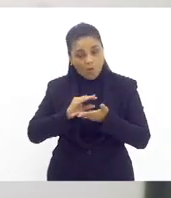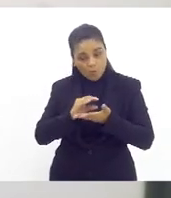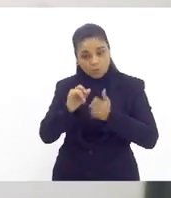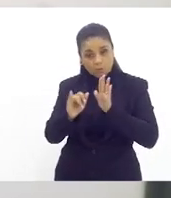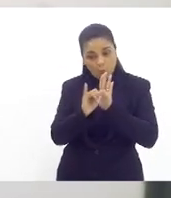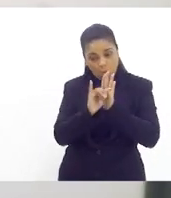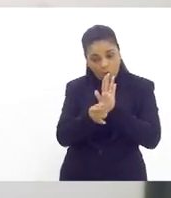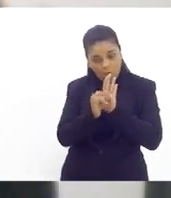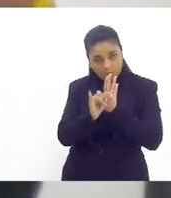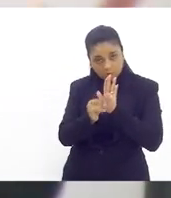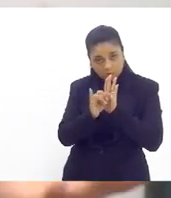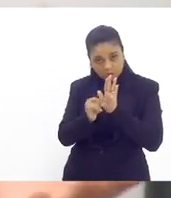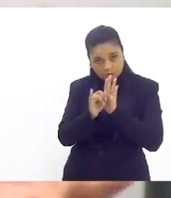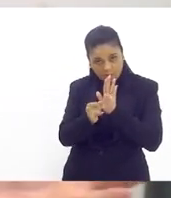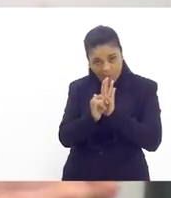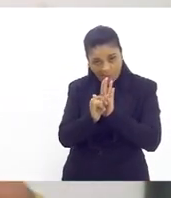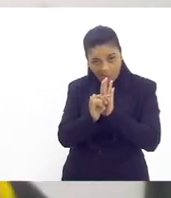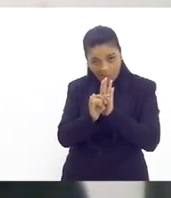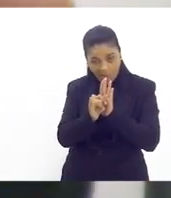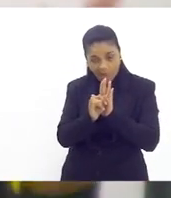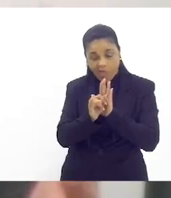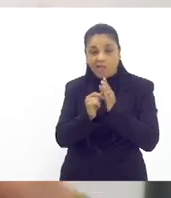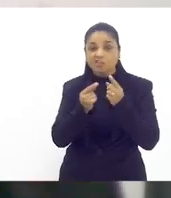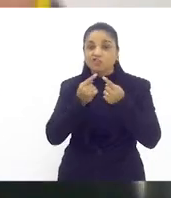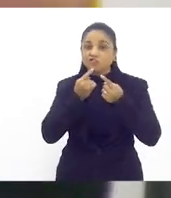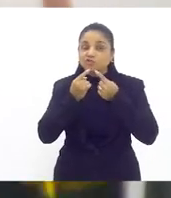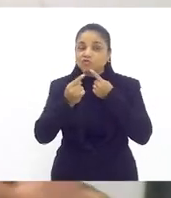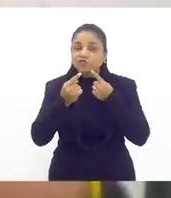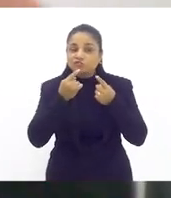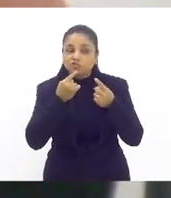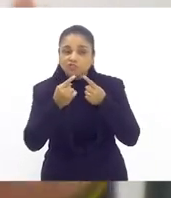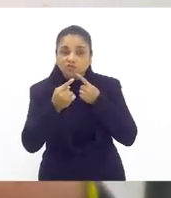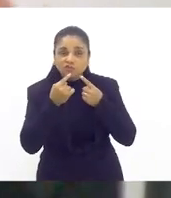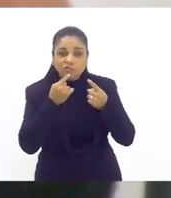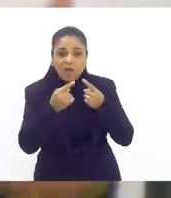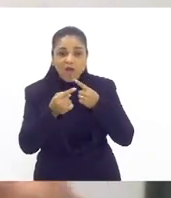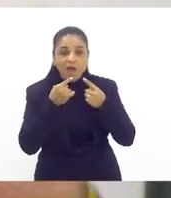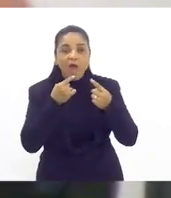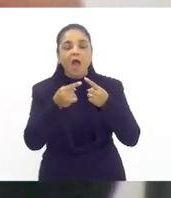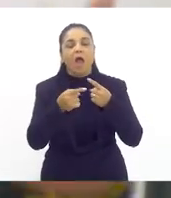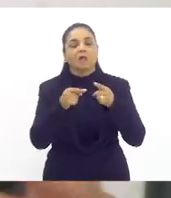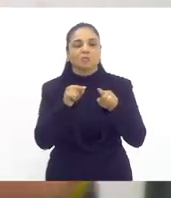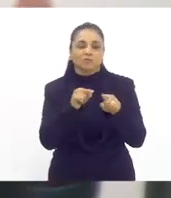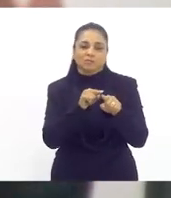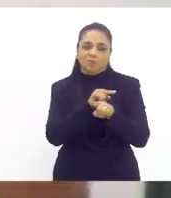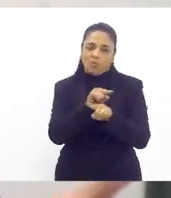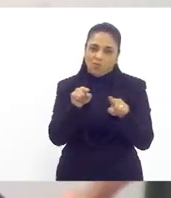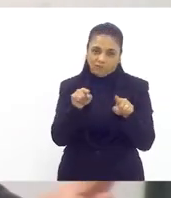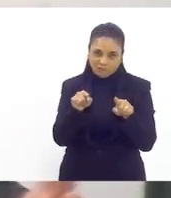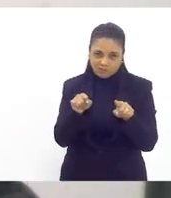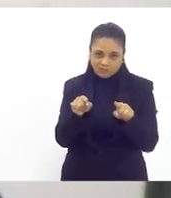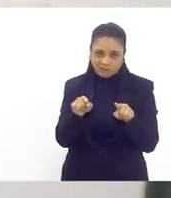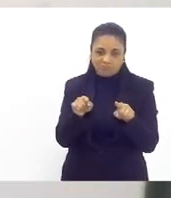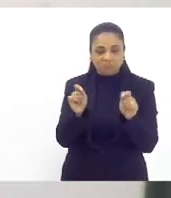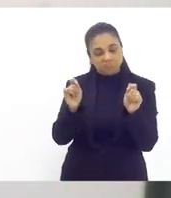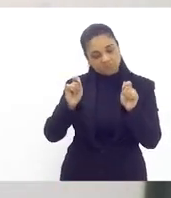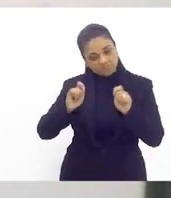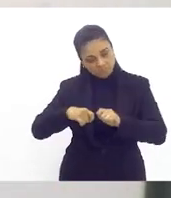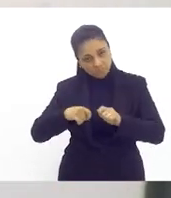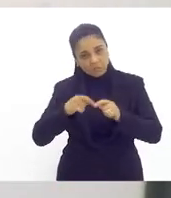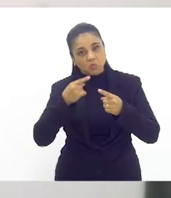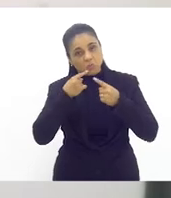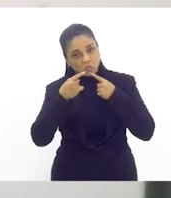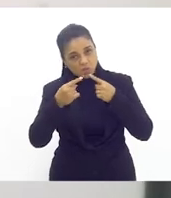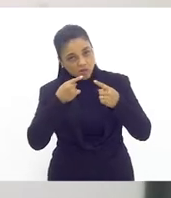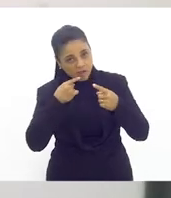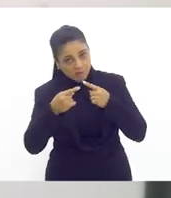edital que vai ser produzido vai ser um diálogo com vocês vocês vão ter todas as demandas possíveis se assim for possível no diálogo